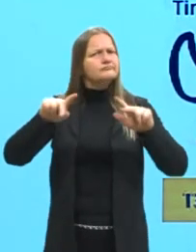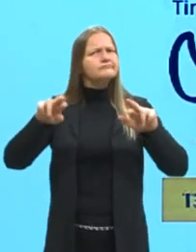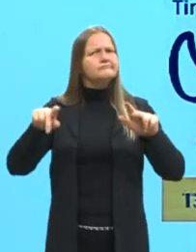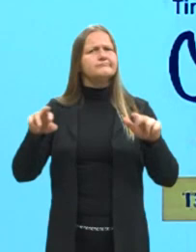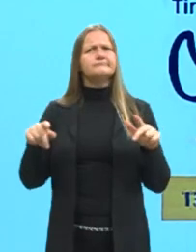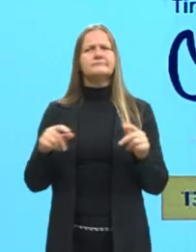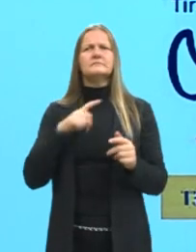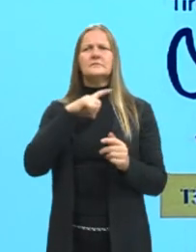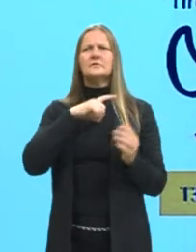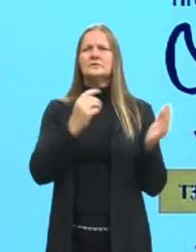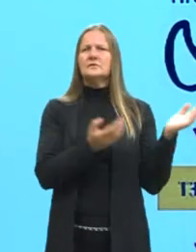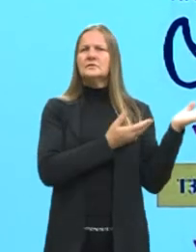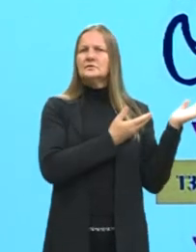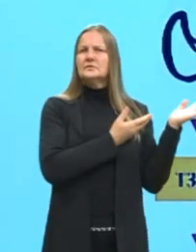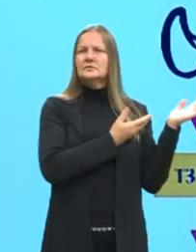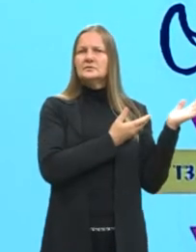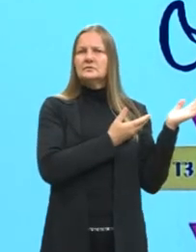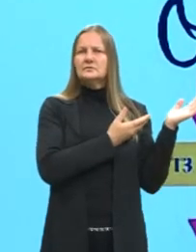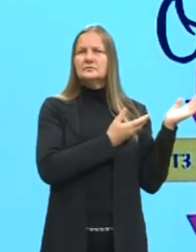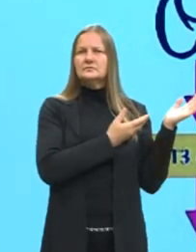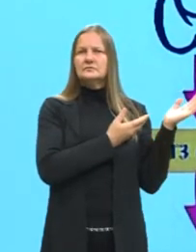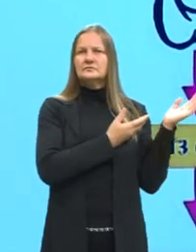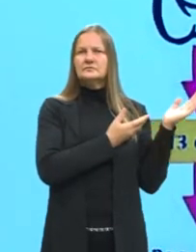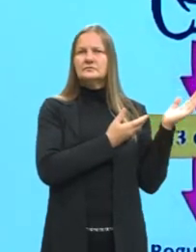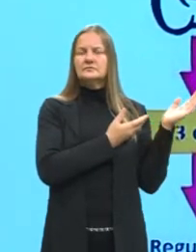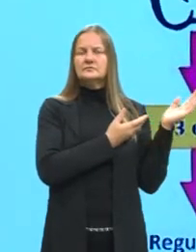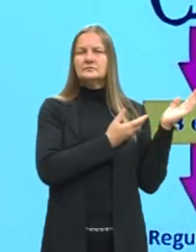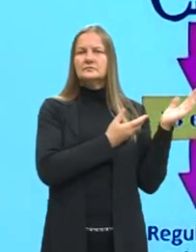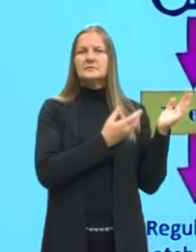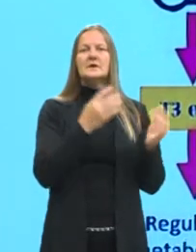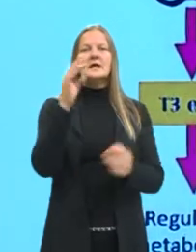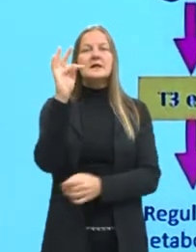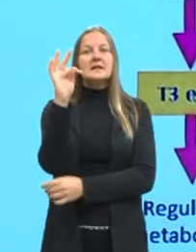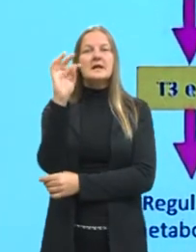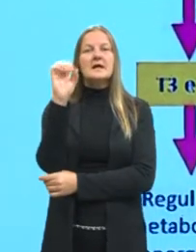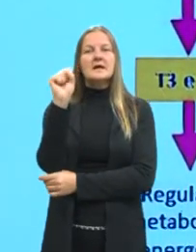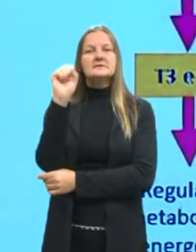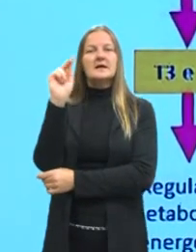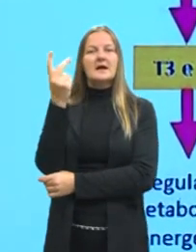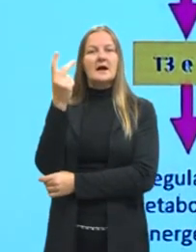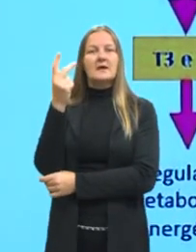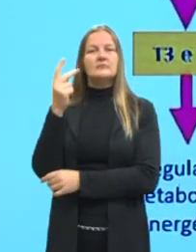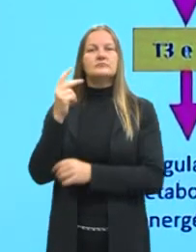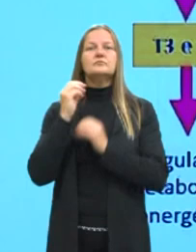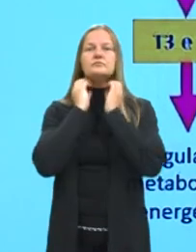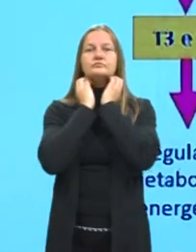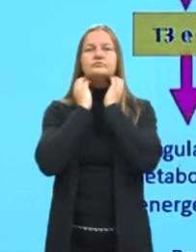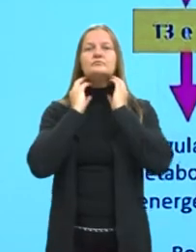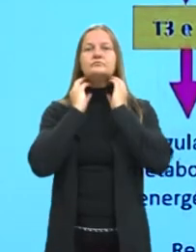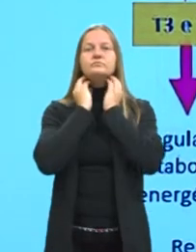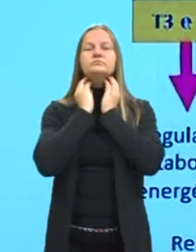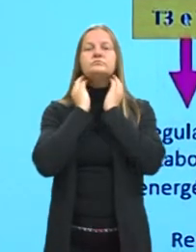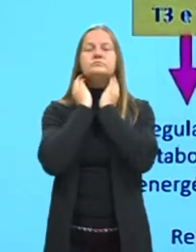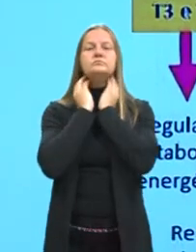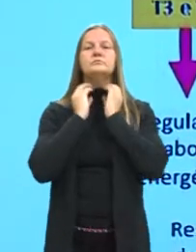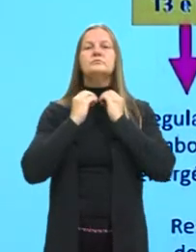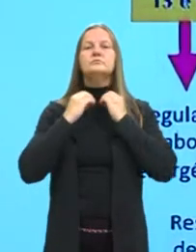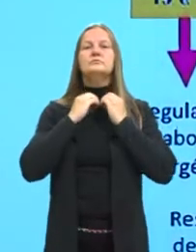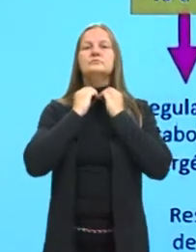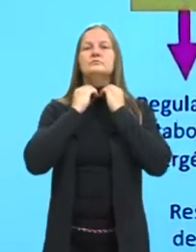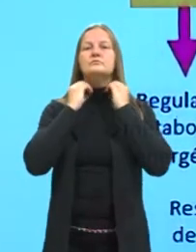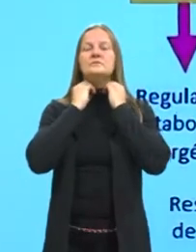temos também aqui ó essa parte aqui vai produzir o TSH que é o hormônio estimulante da tireoide